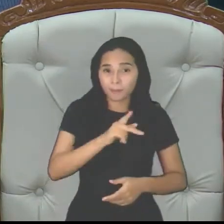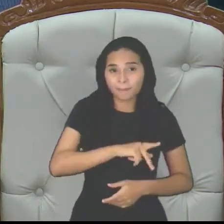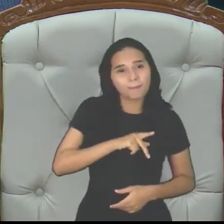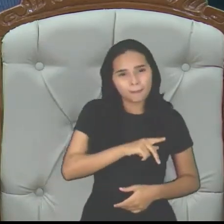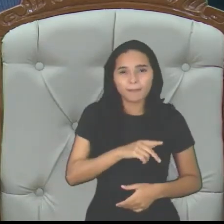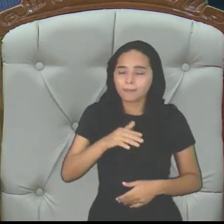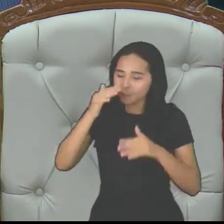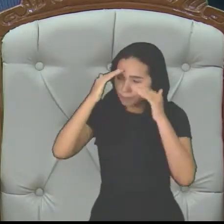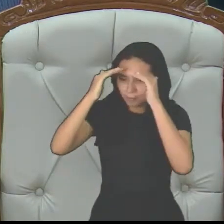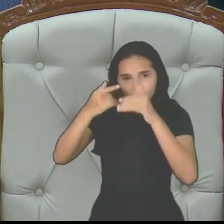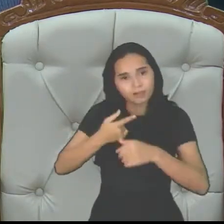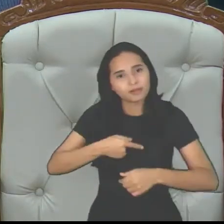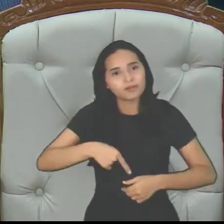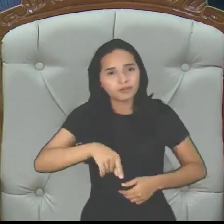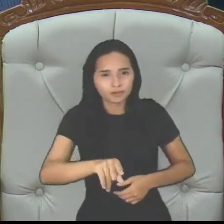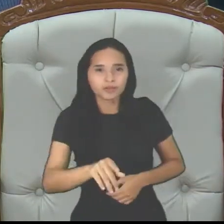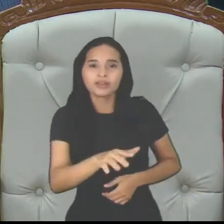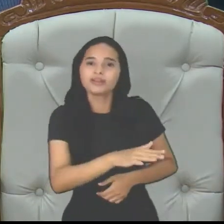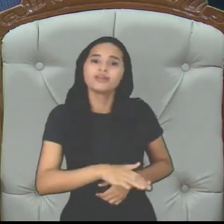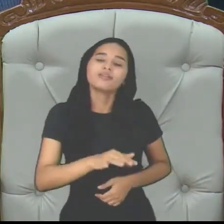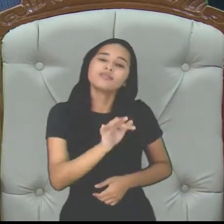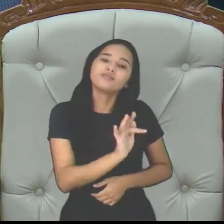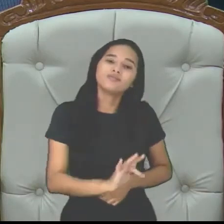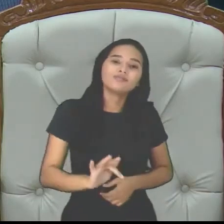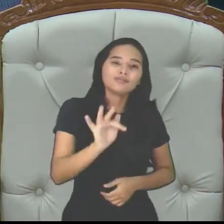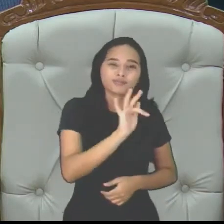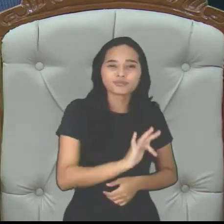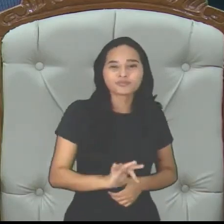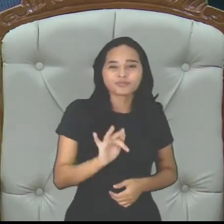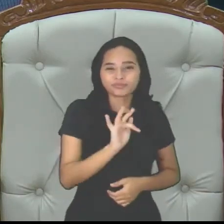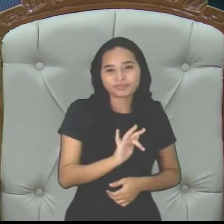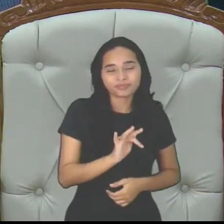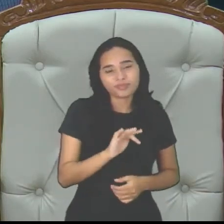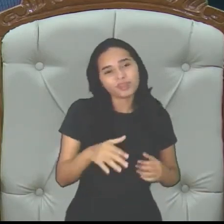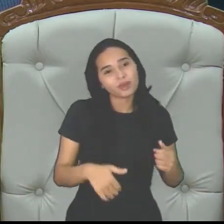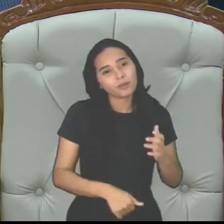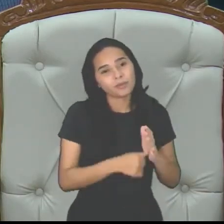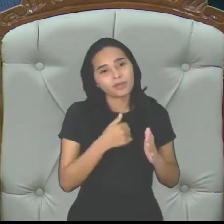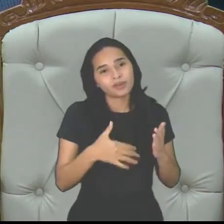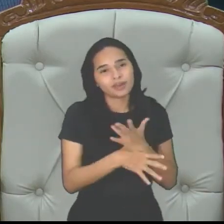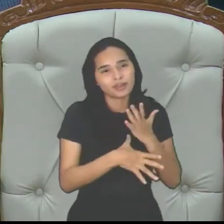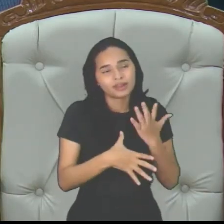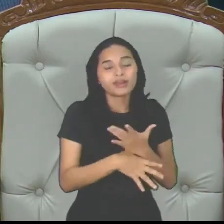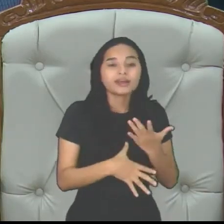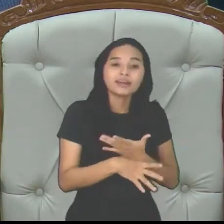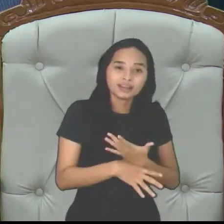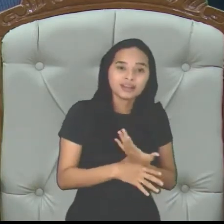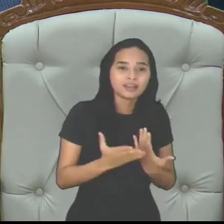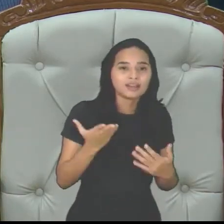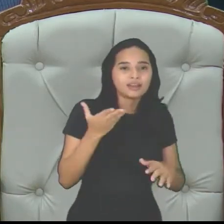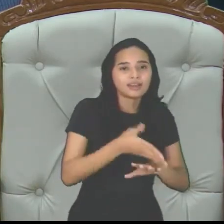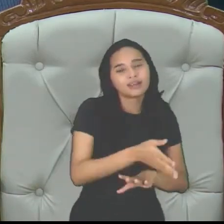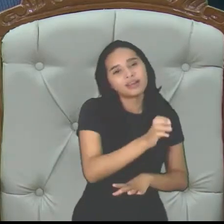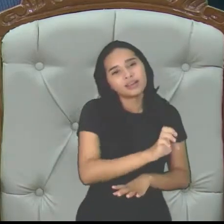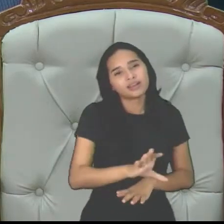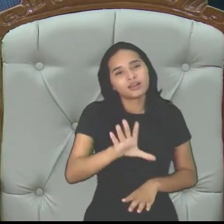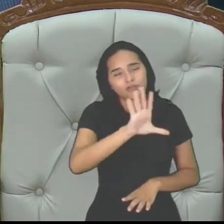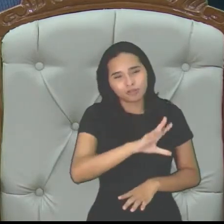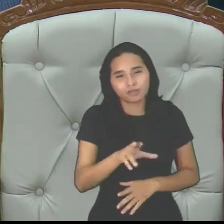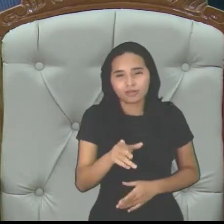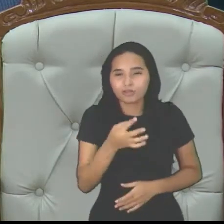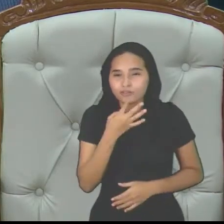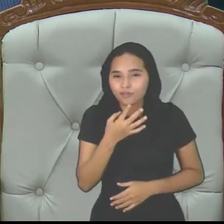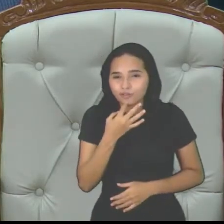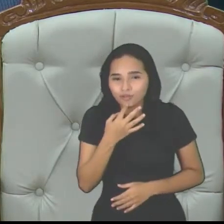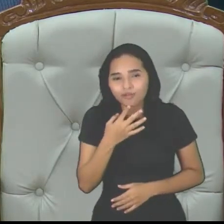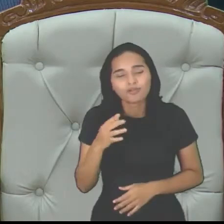lá para Filipos, que é a primeira cidade quando entra na Europa, lá na Macedônia. E os irmãos conhecem a história. Quando